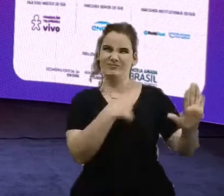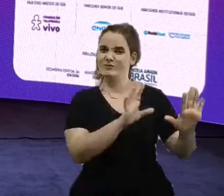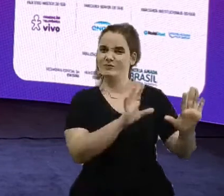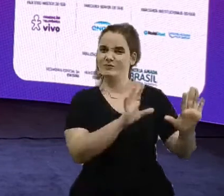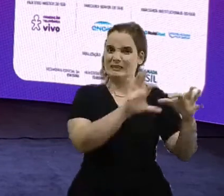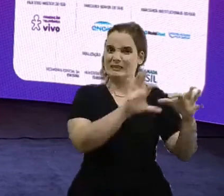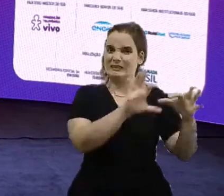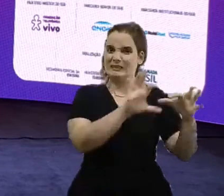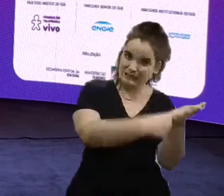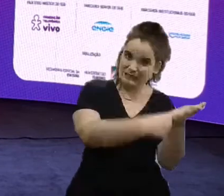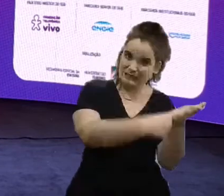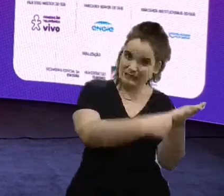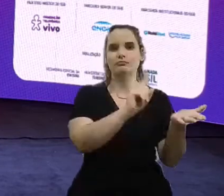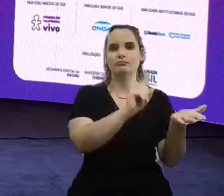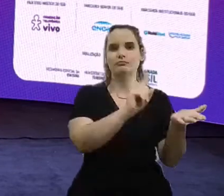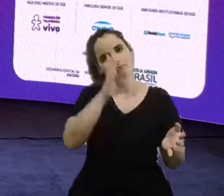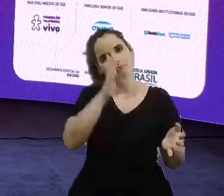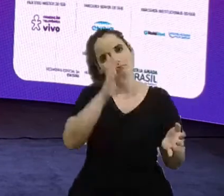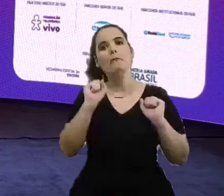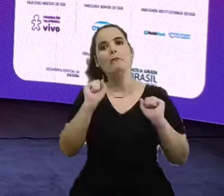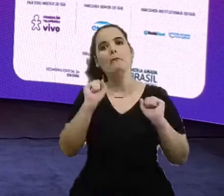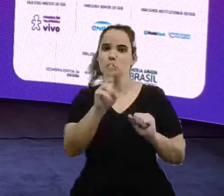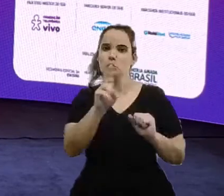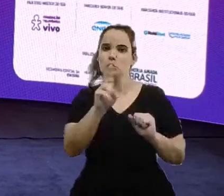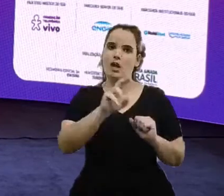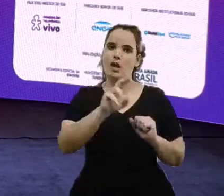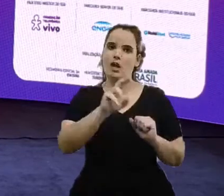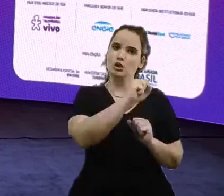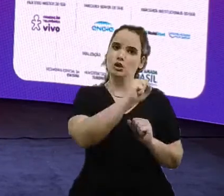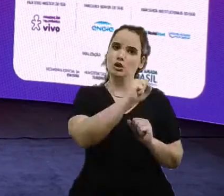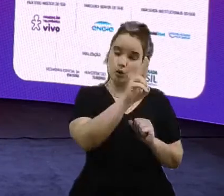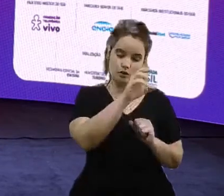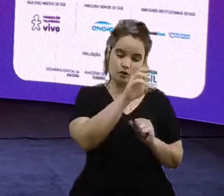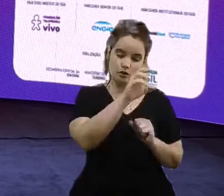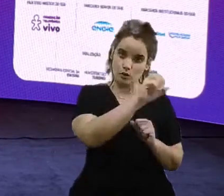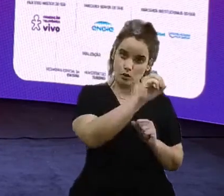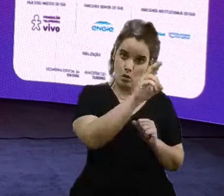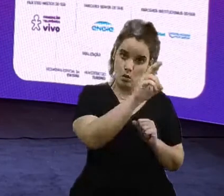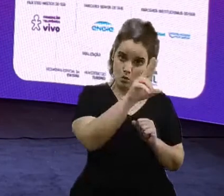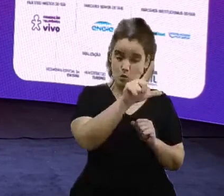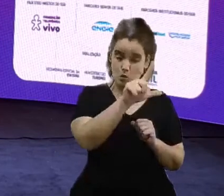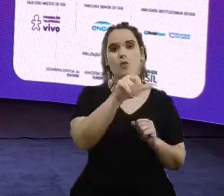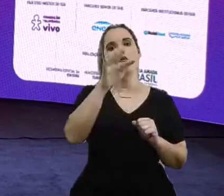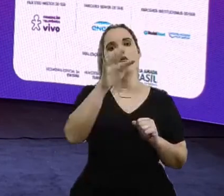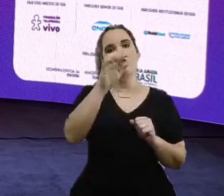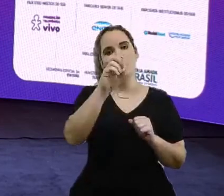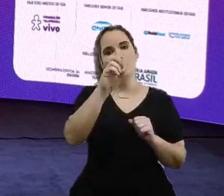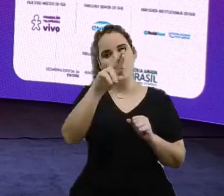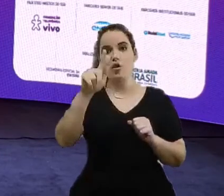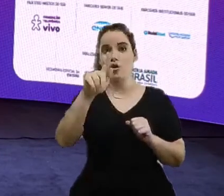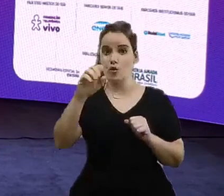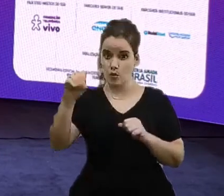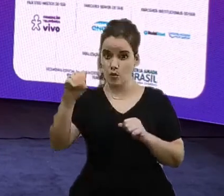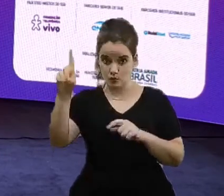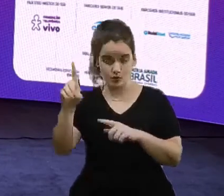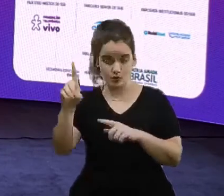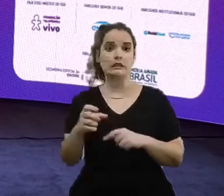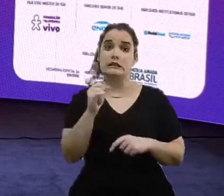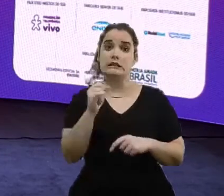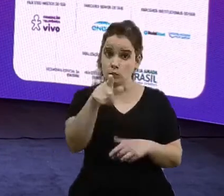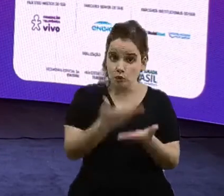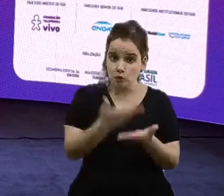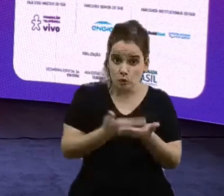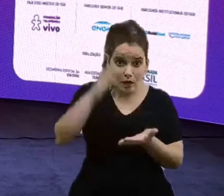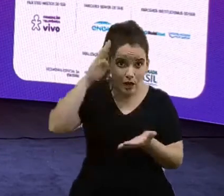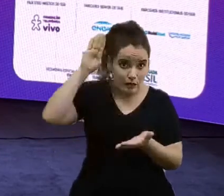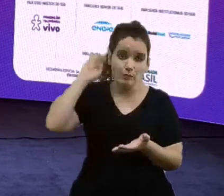definitivamente usar a plataforma Solve for Good. Se a pessoa for estudante, propor uma tese ou propor um projeto que